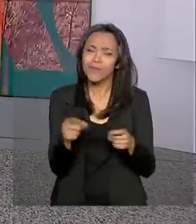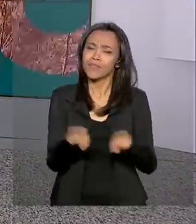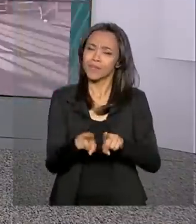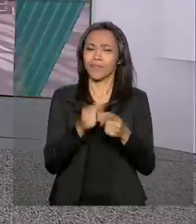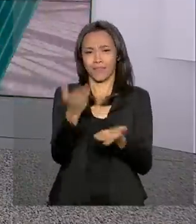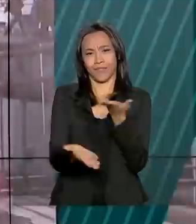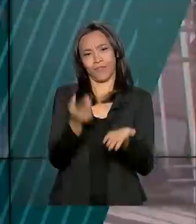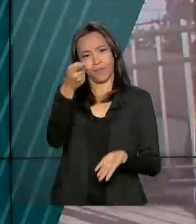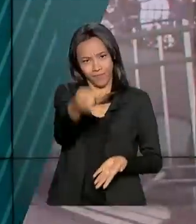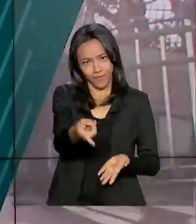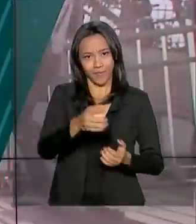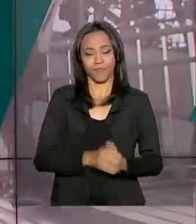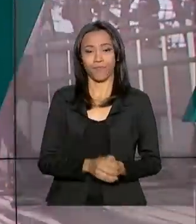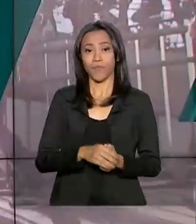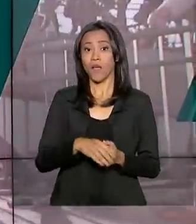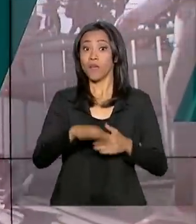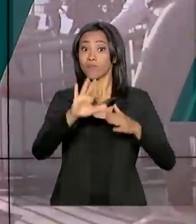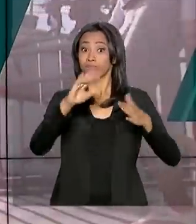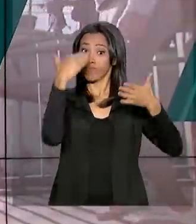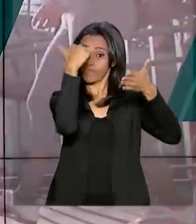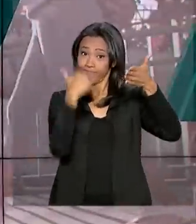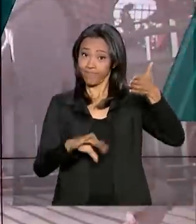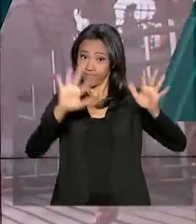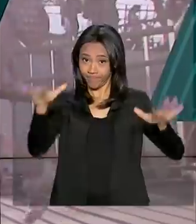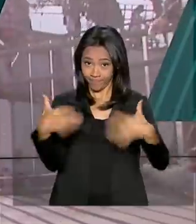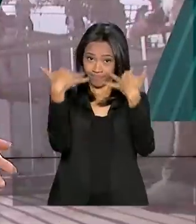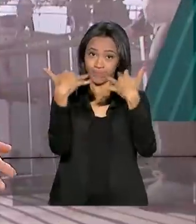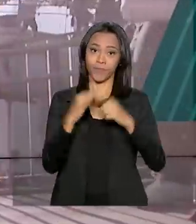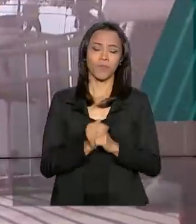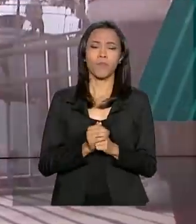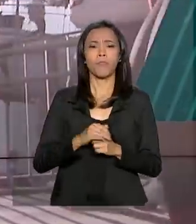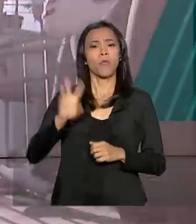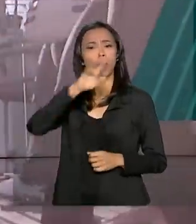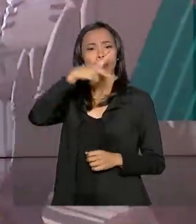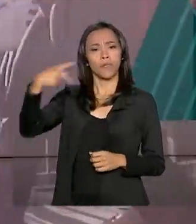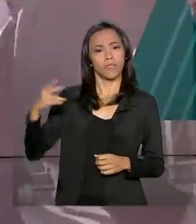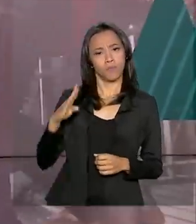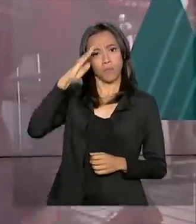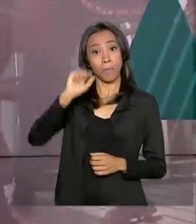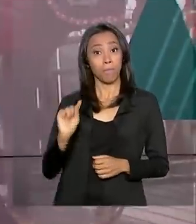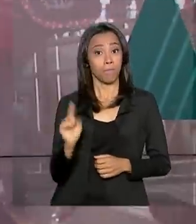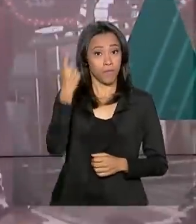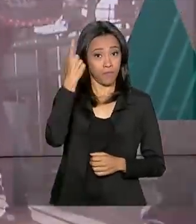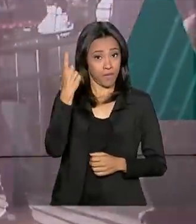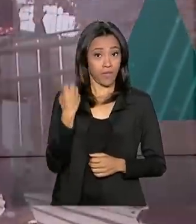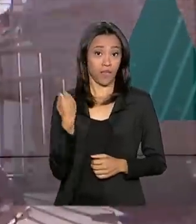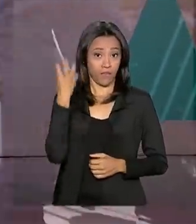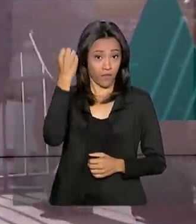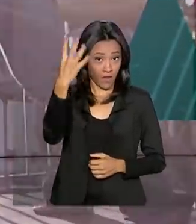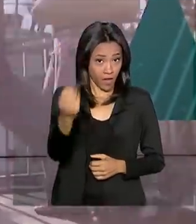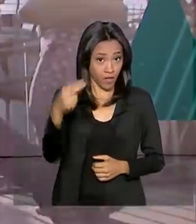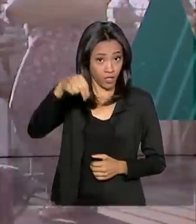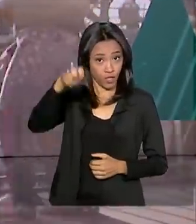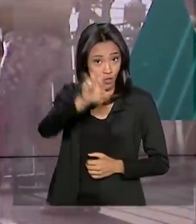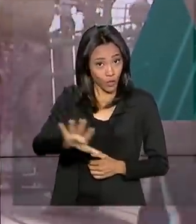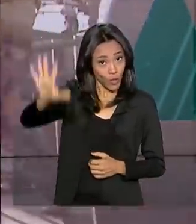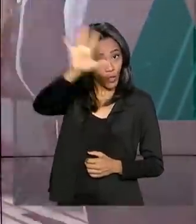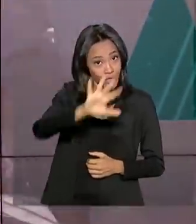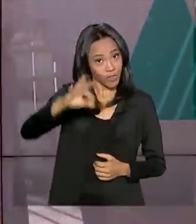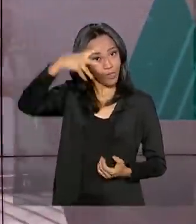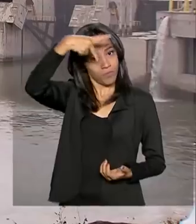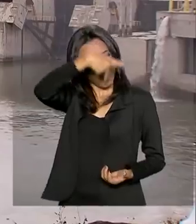serviço para você. Confira os destaques desta edição. Jair Bolsonaro faz primeira viagem ao Nordeste como presidente da